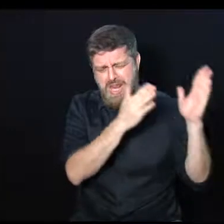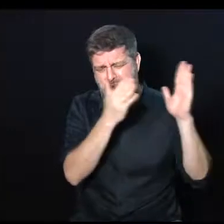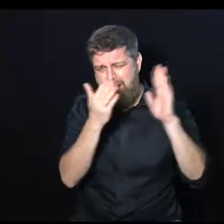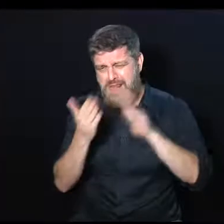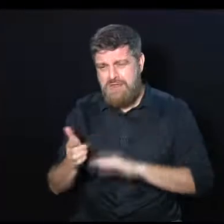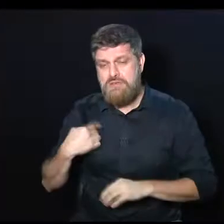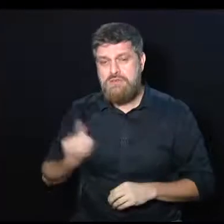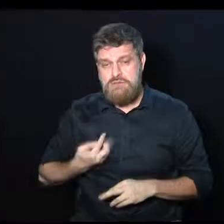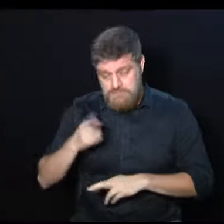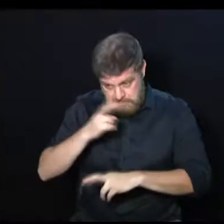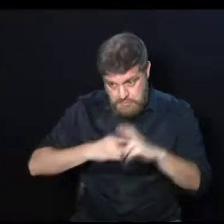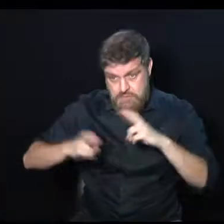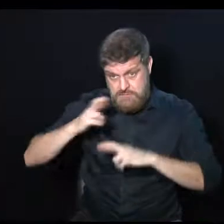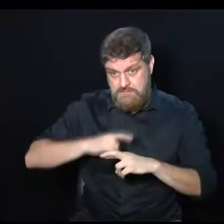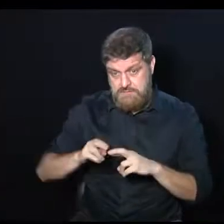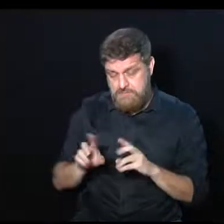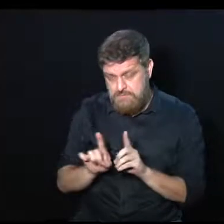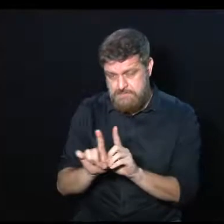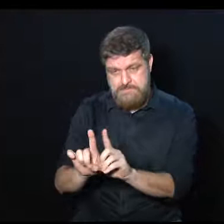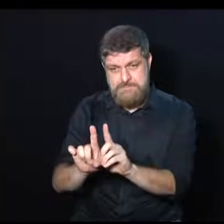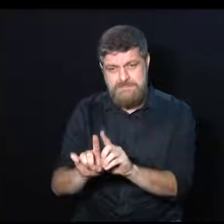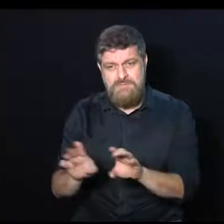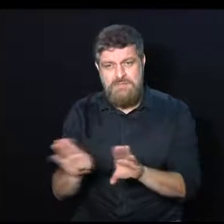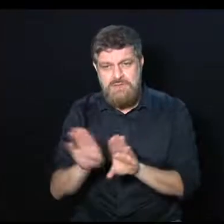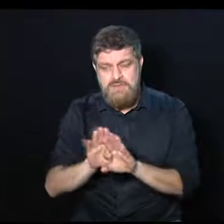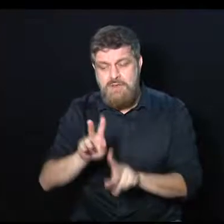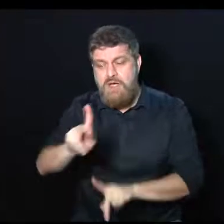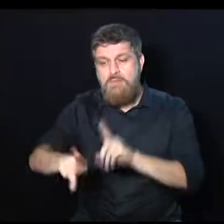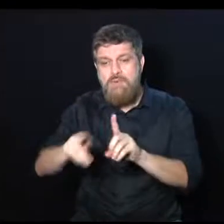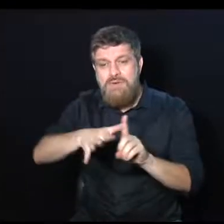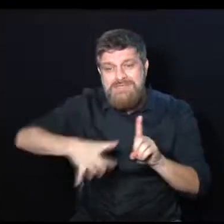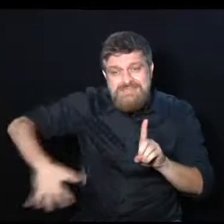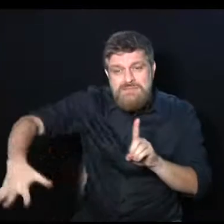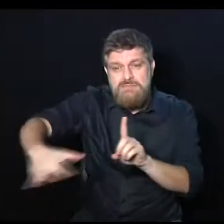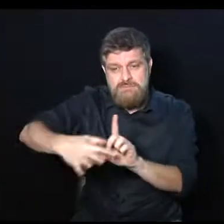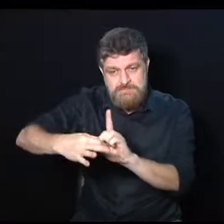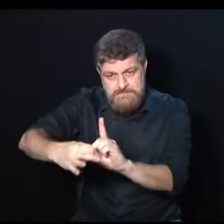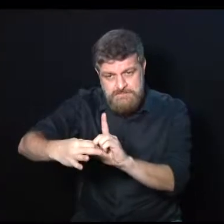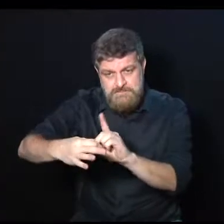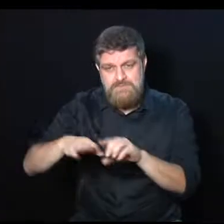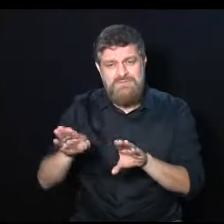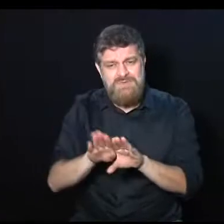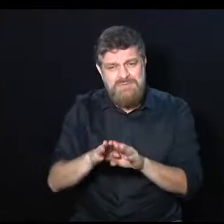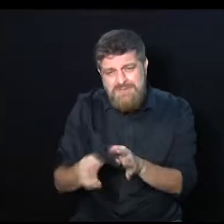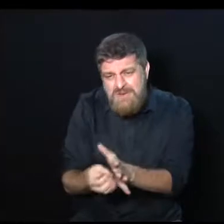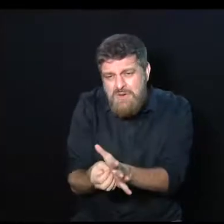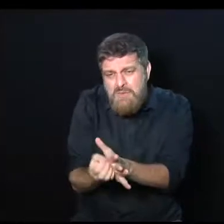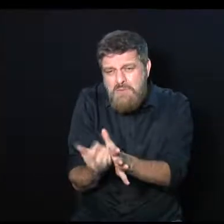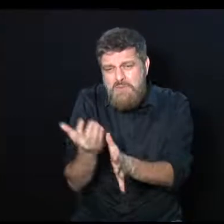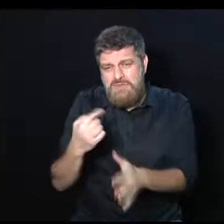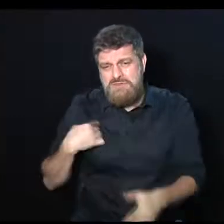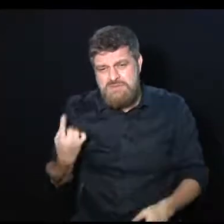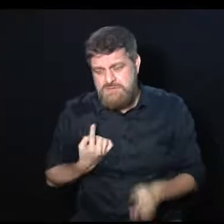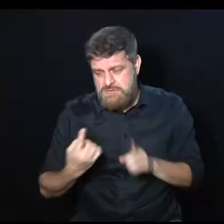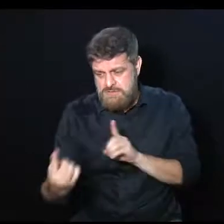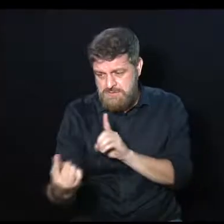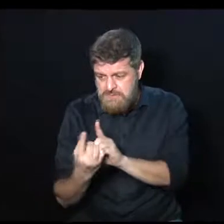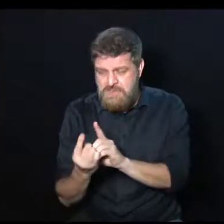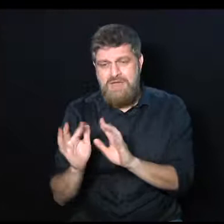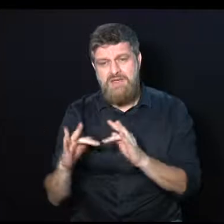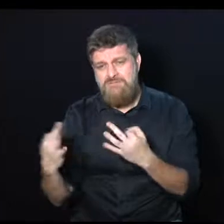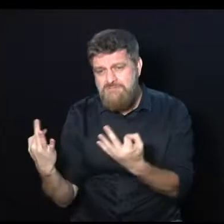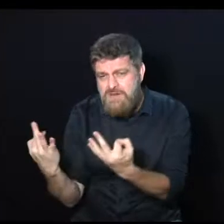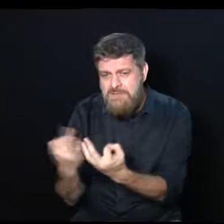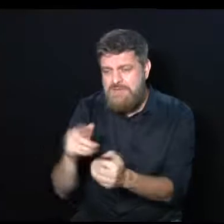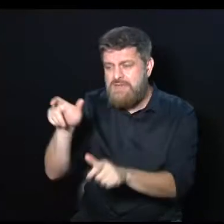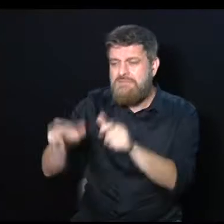sob supervisão. E ações diretas com a população. Nós também atendemos várias vezes, são familiares ou